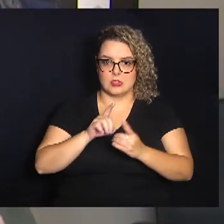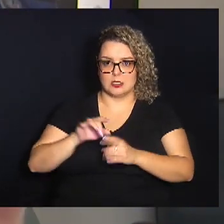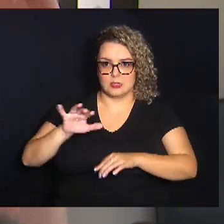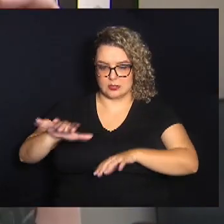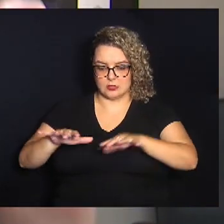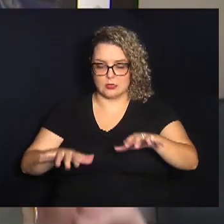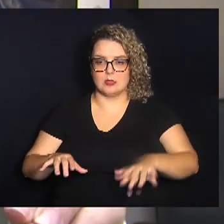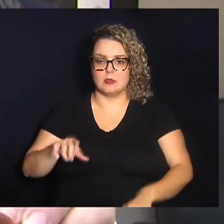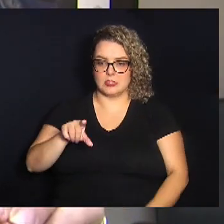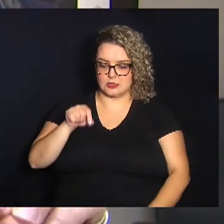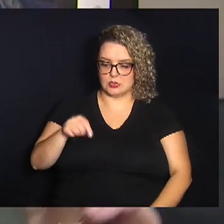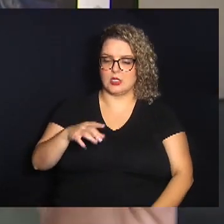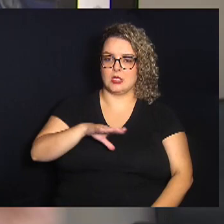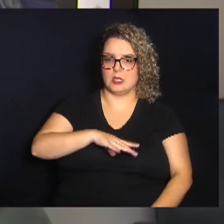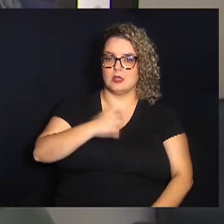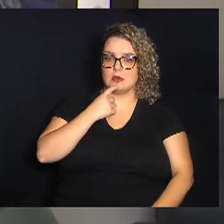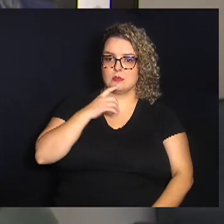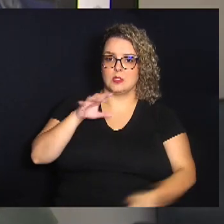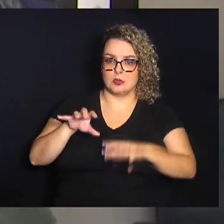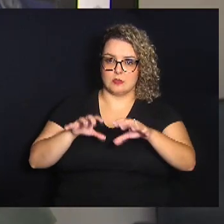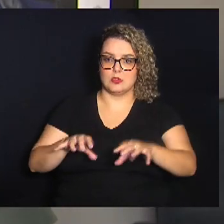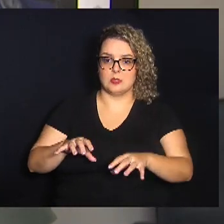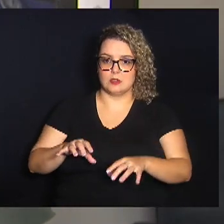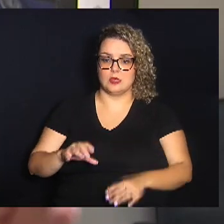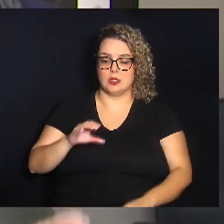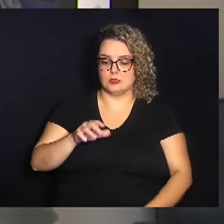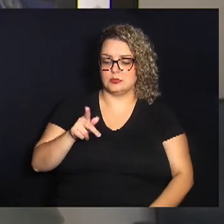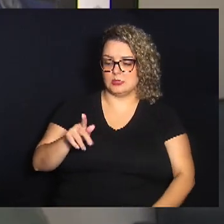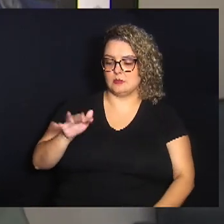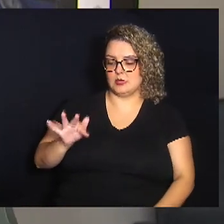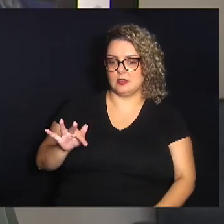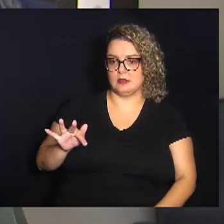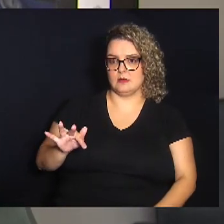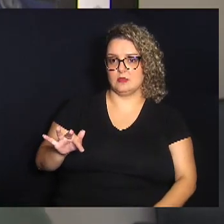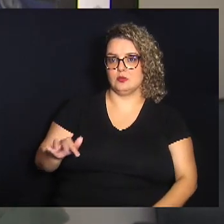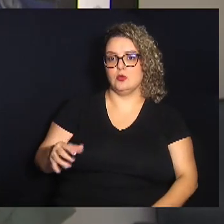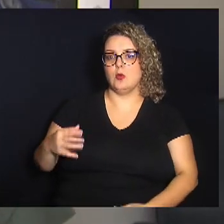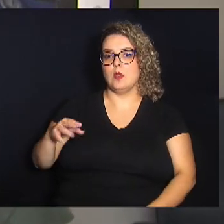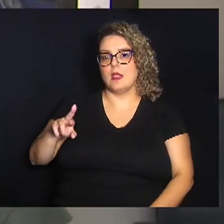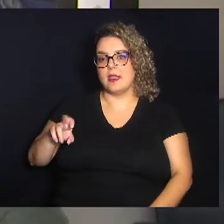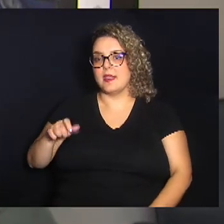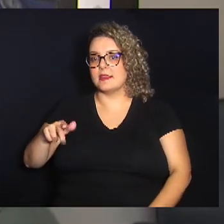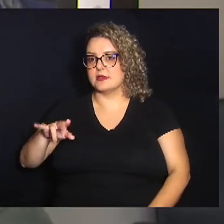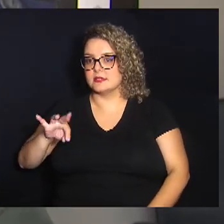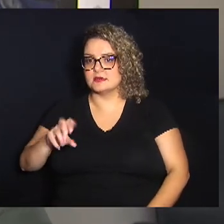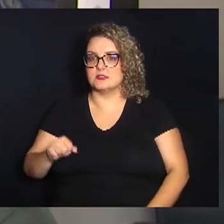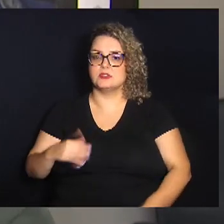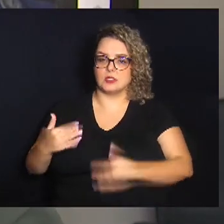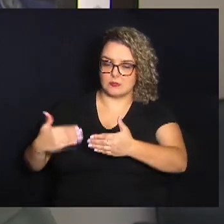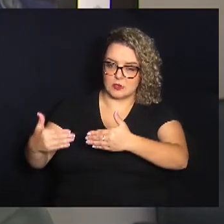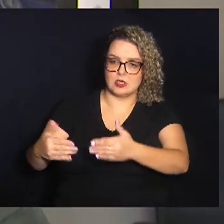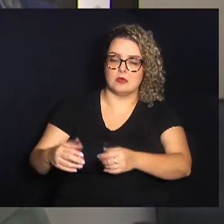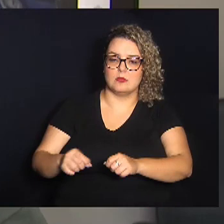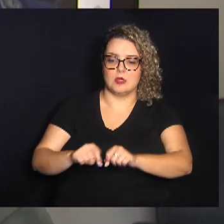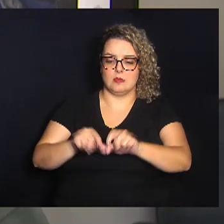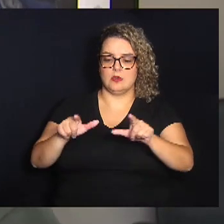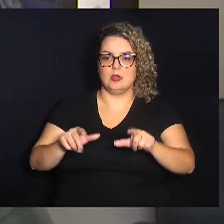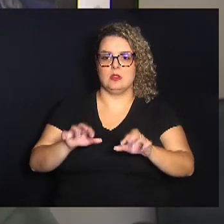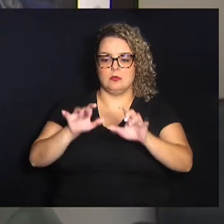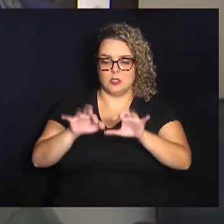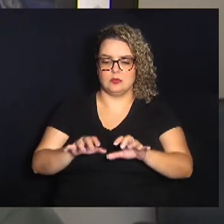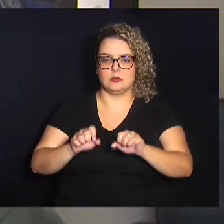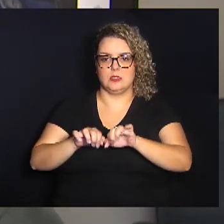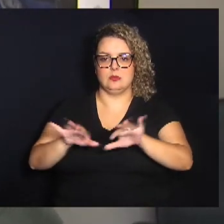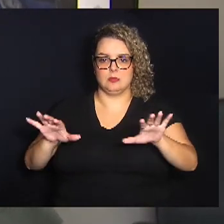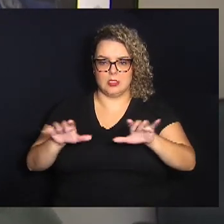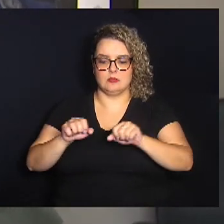escolhe no mapinha, coloca o CPF no requisite aqui, e aí é meio que automática essa página, ela já vai abrindo, conforme ele vai preenchendo, a página